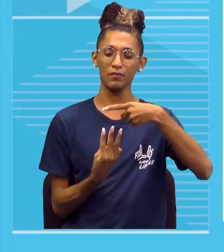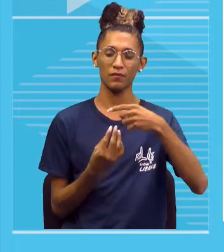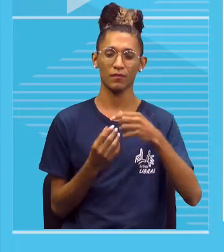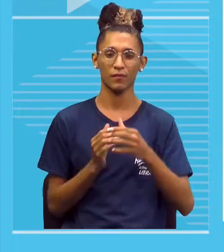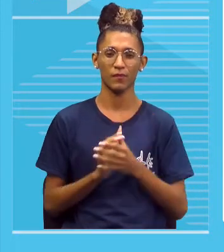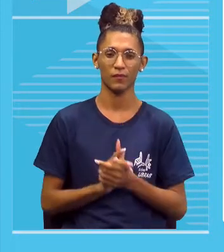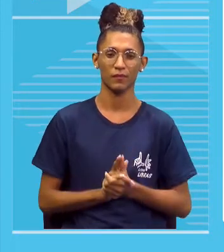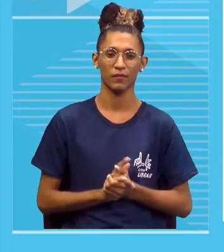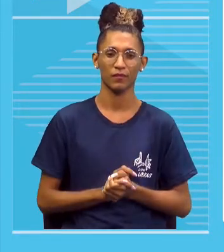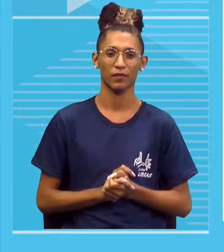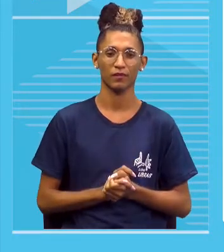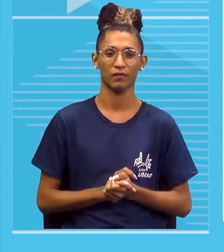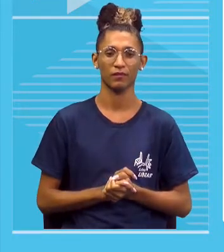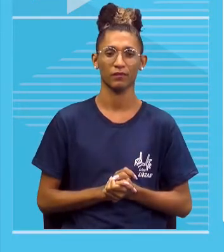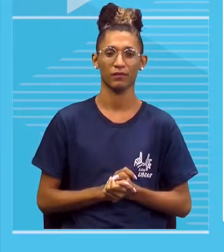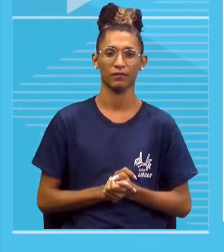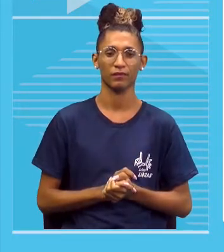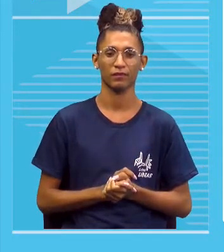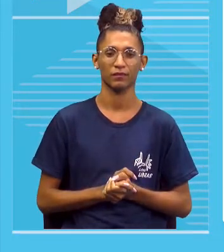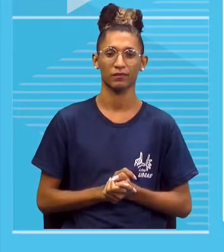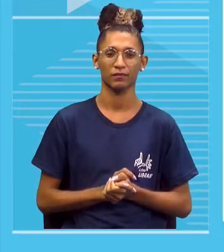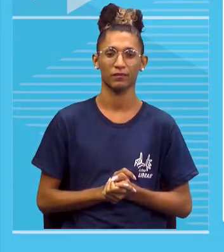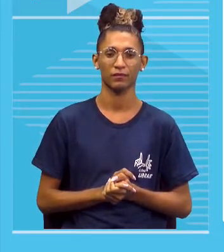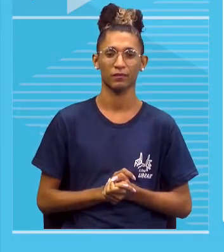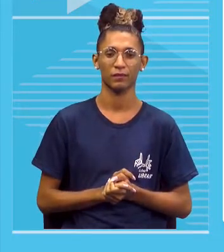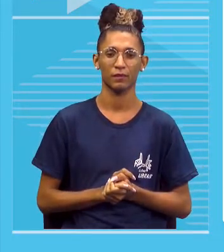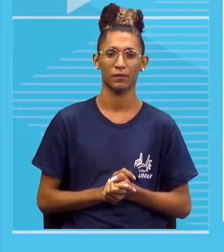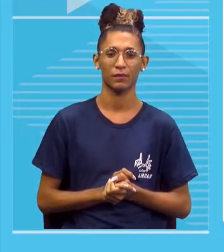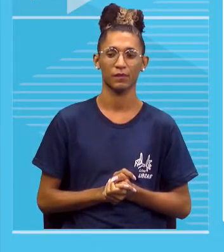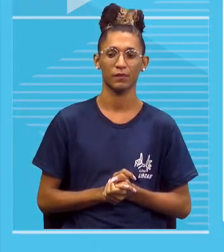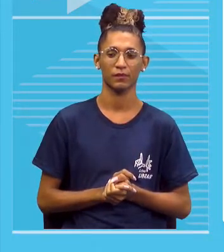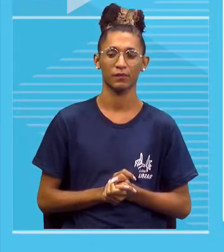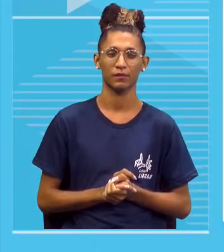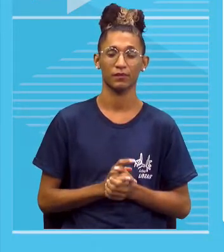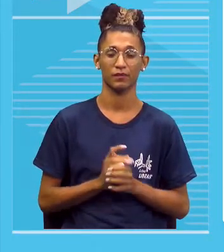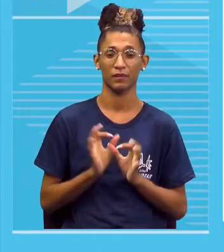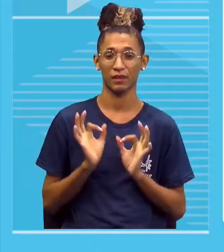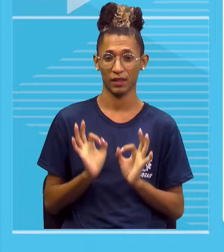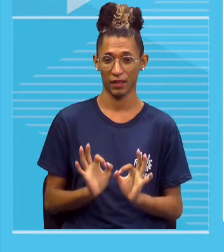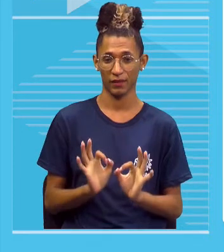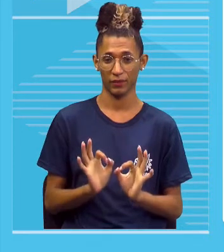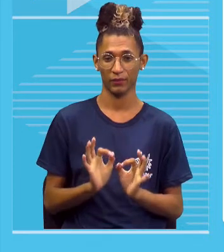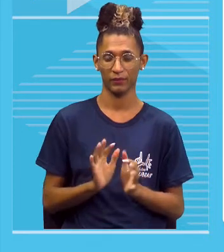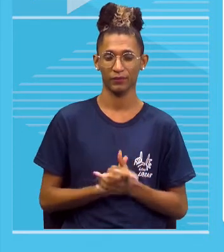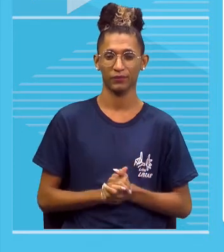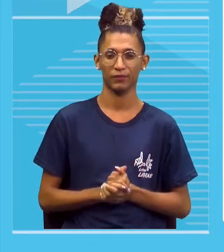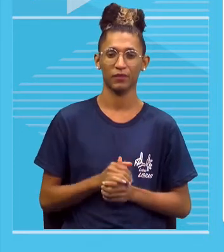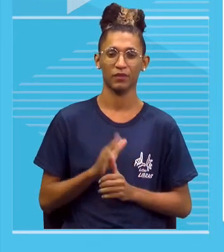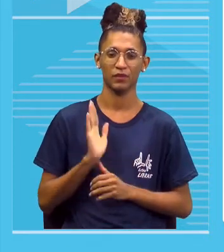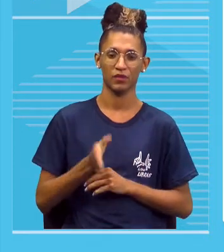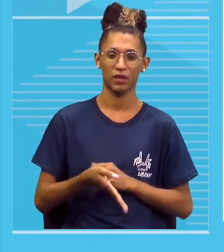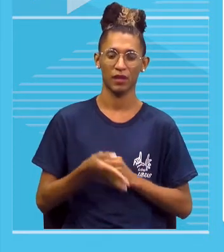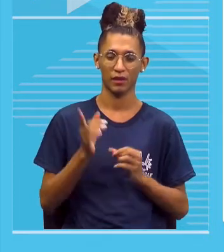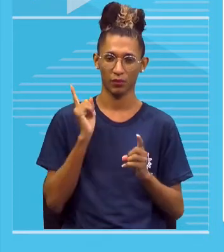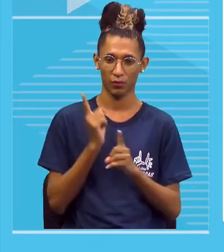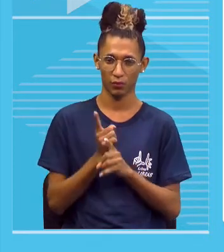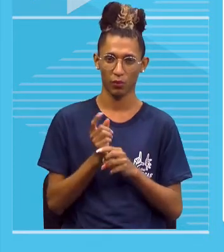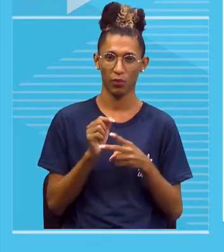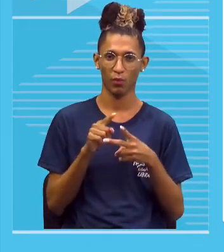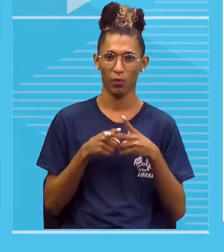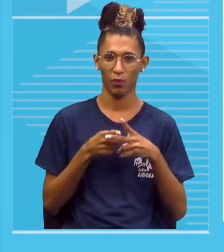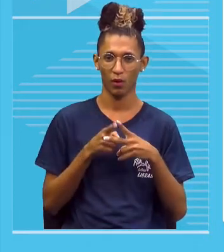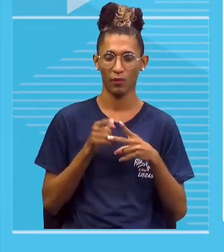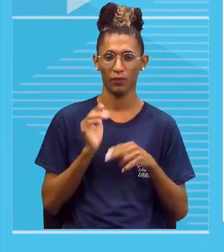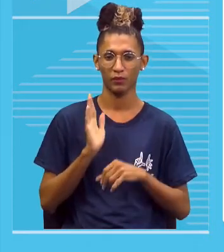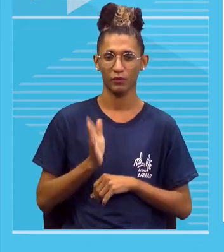quatro pi sobre 3 já tá certo já identificamos o nosso ângulo